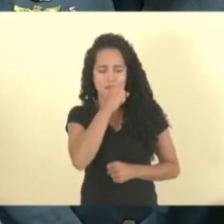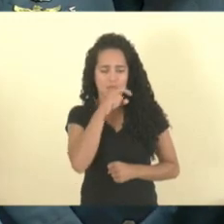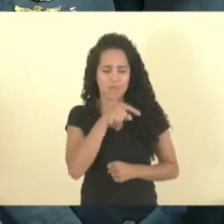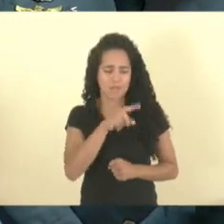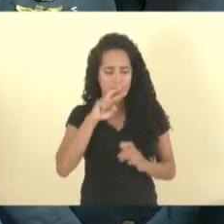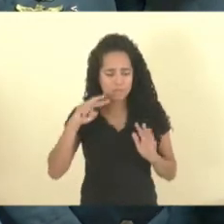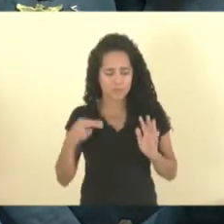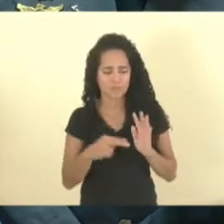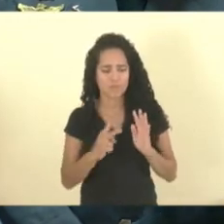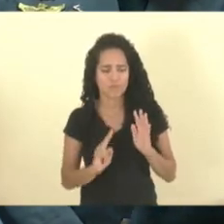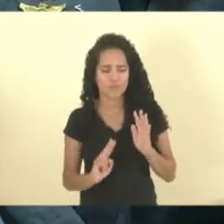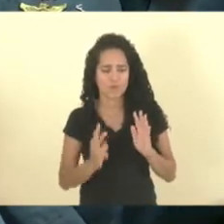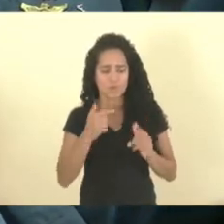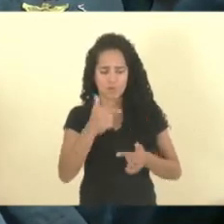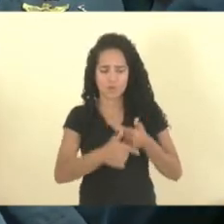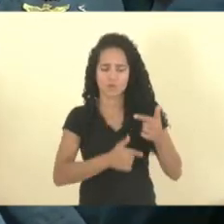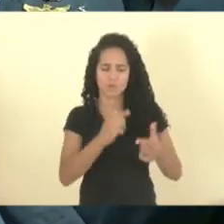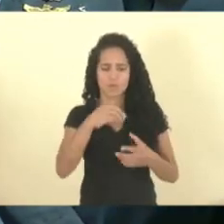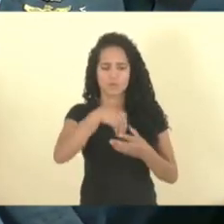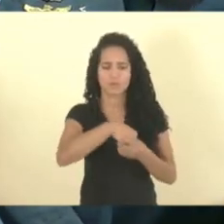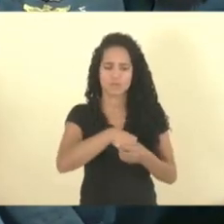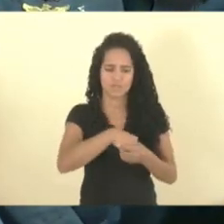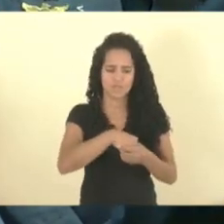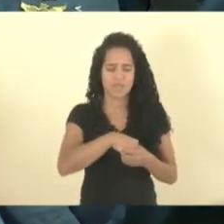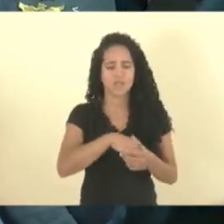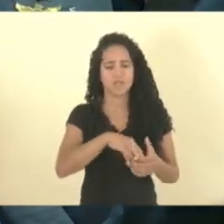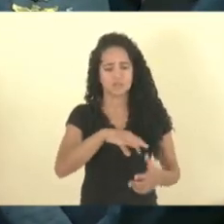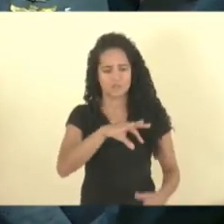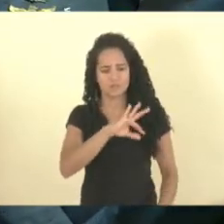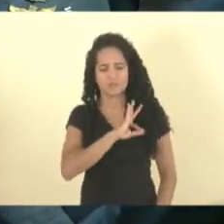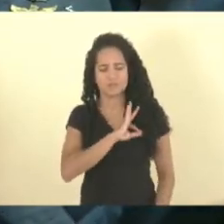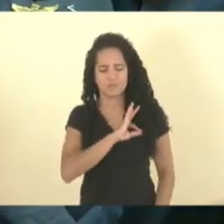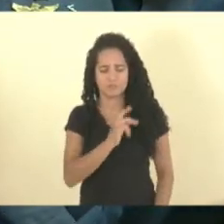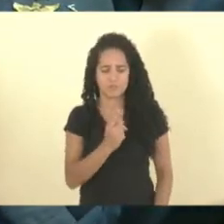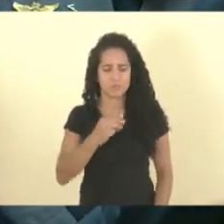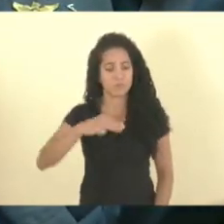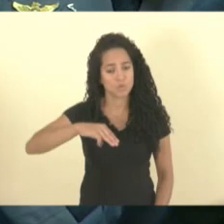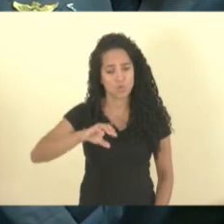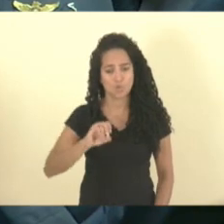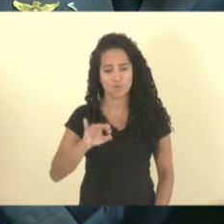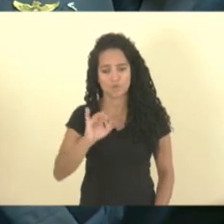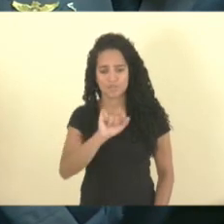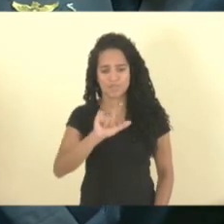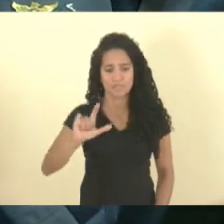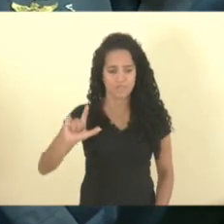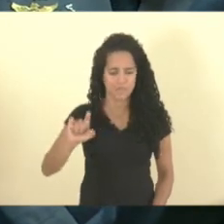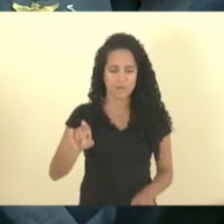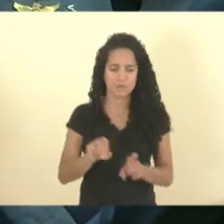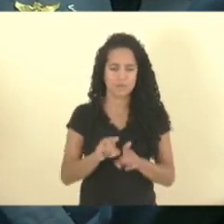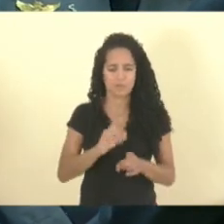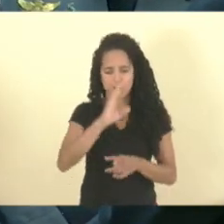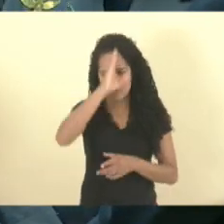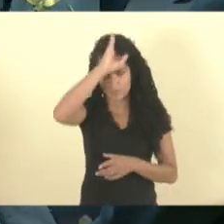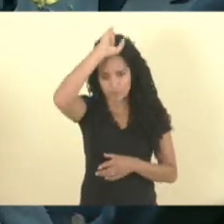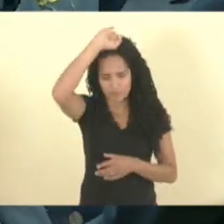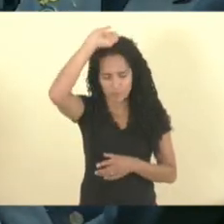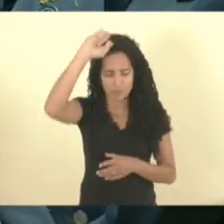reconhecimento e valorização ao trabalho desenvolvido pelos oficiais e praças da Polícia Militar do Estado do Espírito Santo e do Corpo de